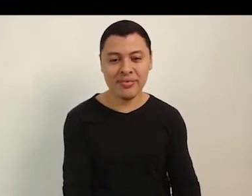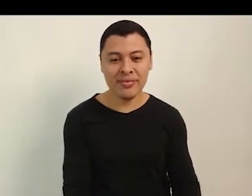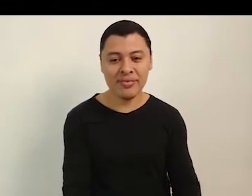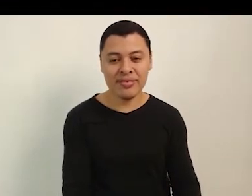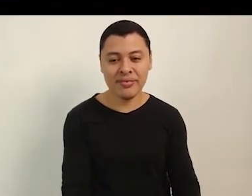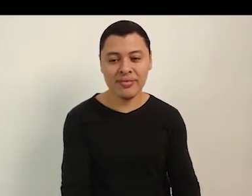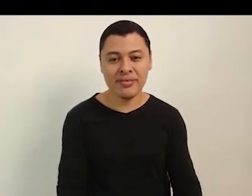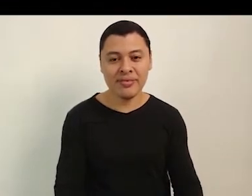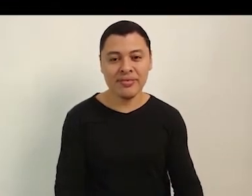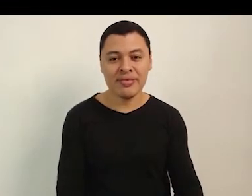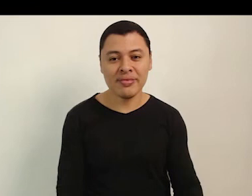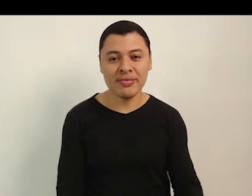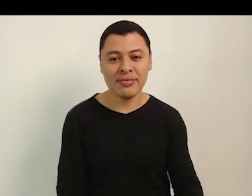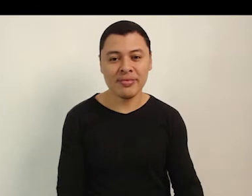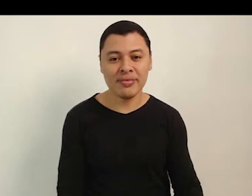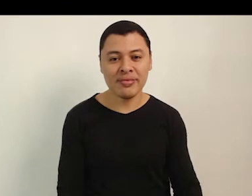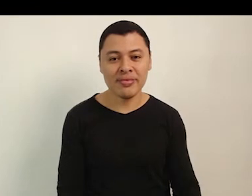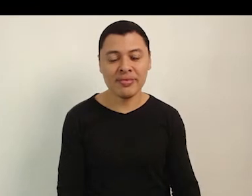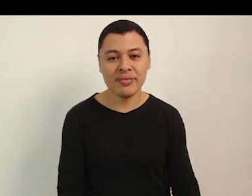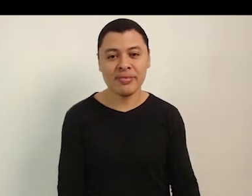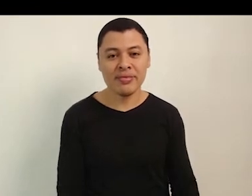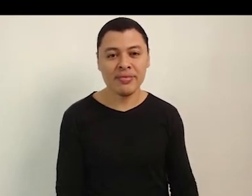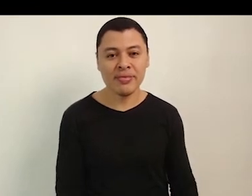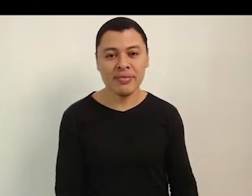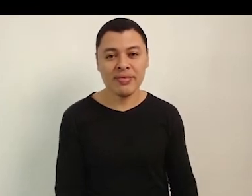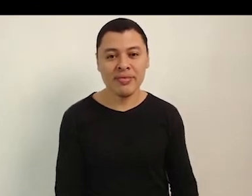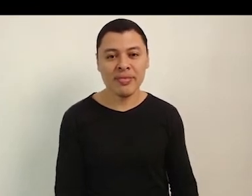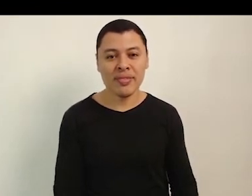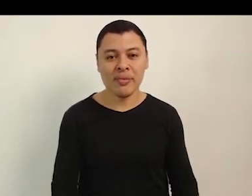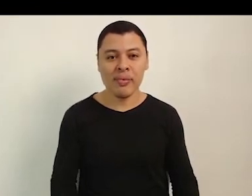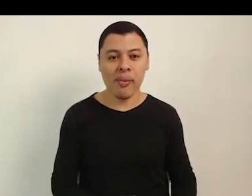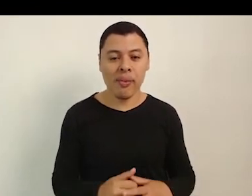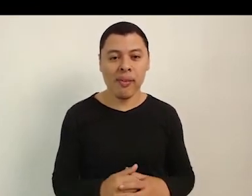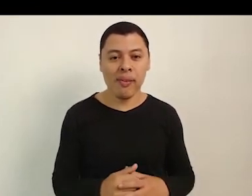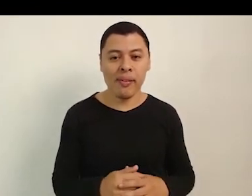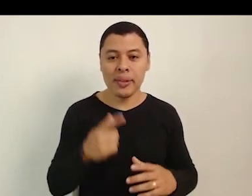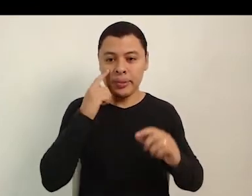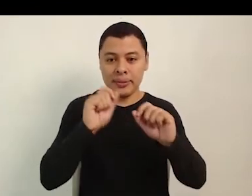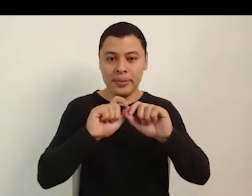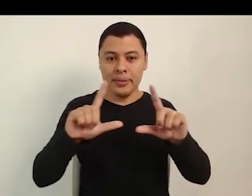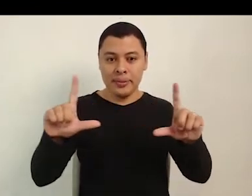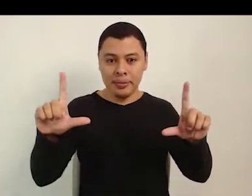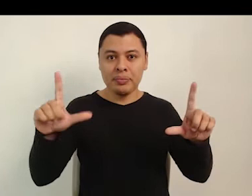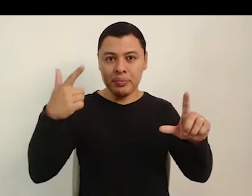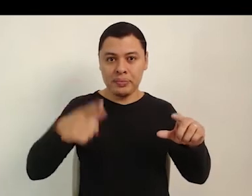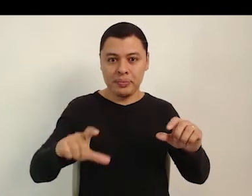você tinha feito, tinha ficado ótimo, segundo o pessoal aqui no chat. Tá, então eu vou ampliar aqui o vídeo